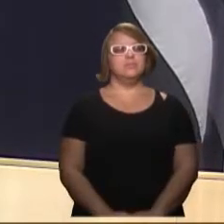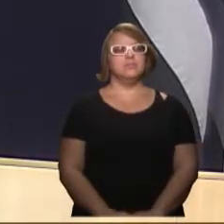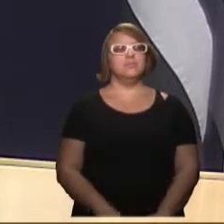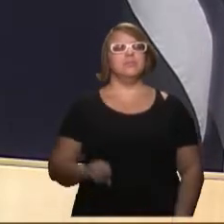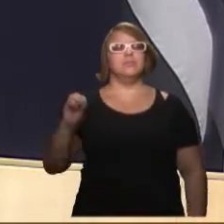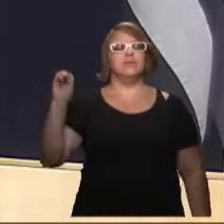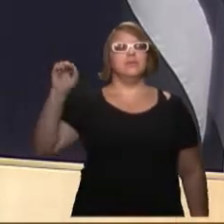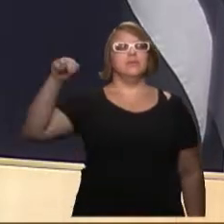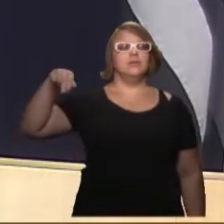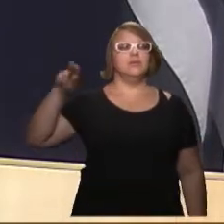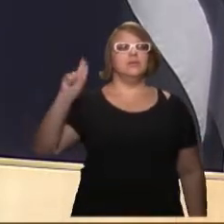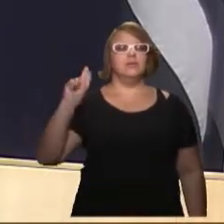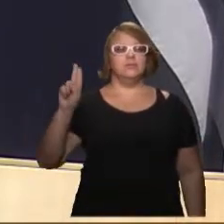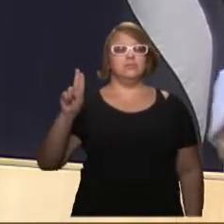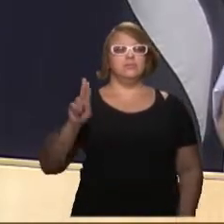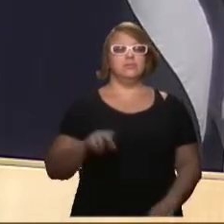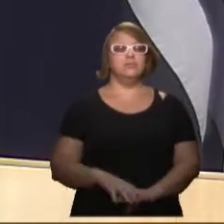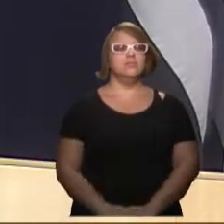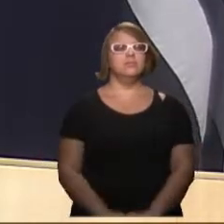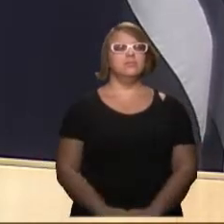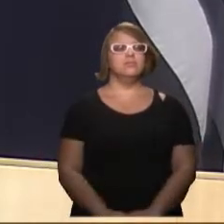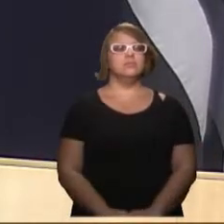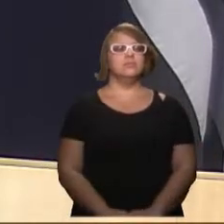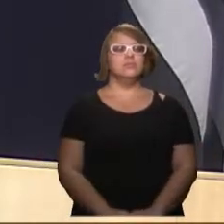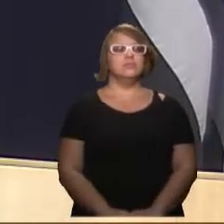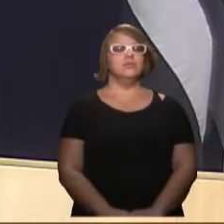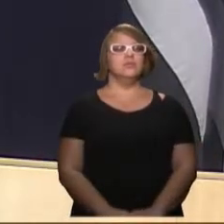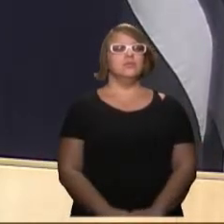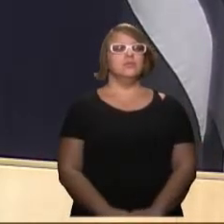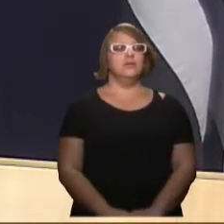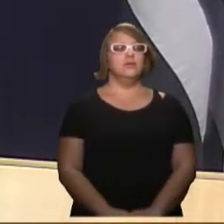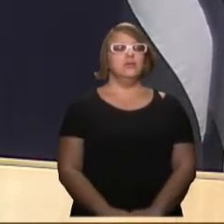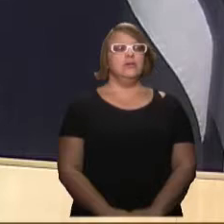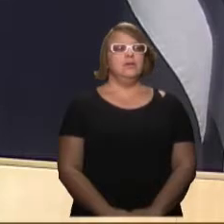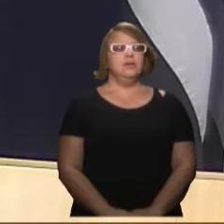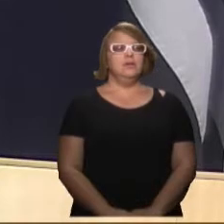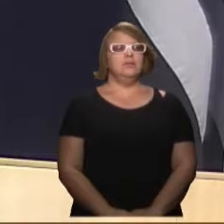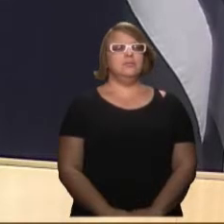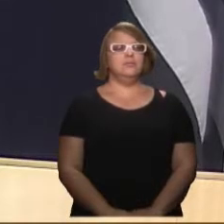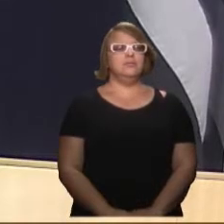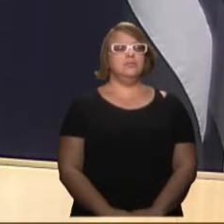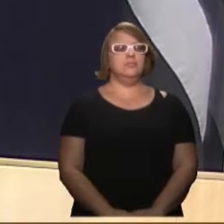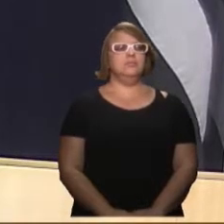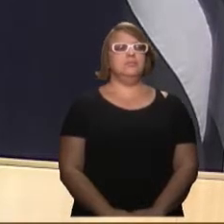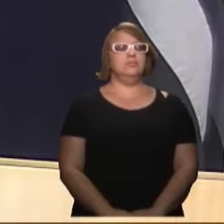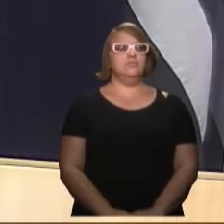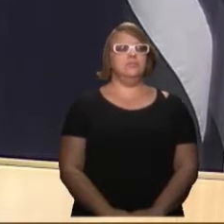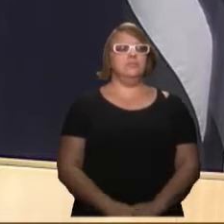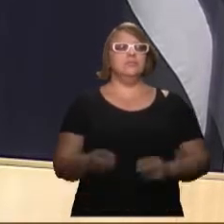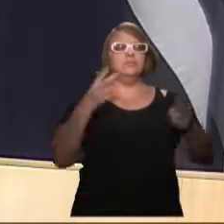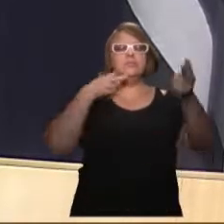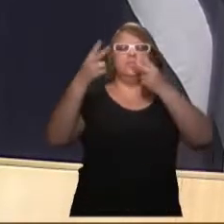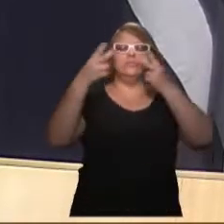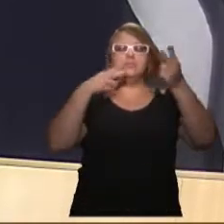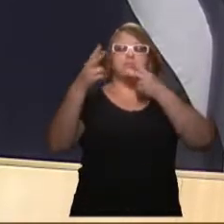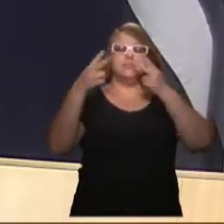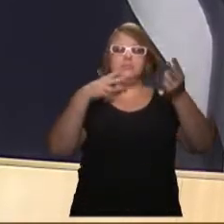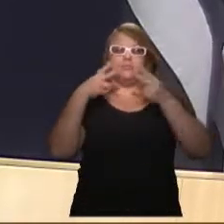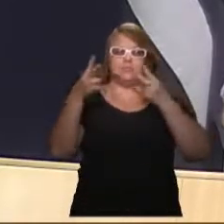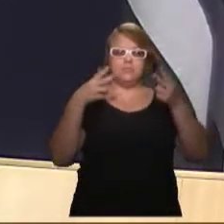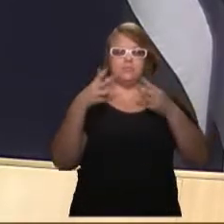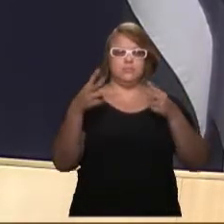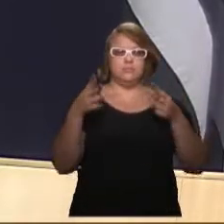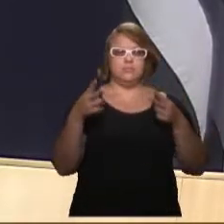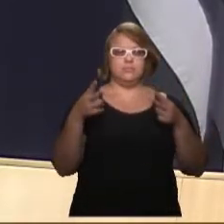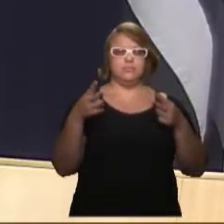Vossa Excelência, que é um estudioso dos assuntos internacionais, faz os debates através de uma leitura literária de